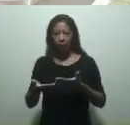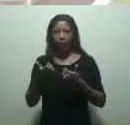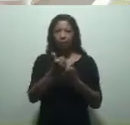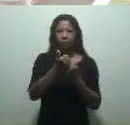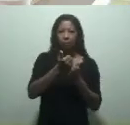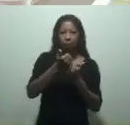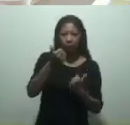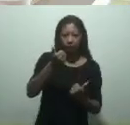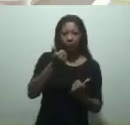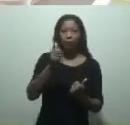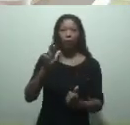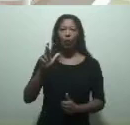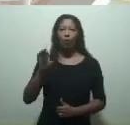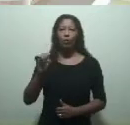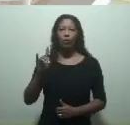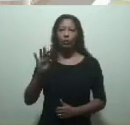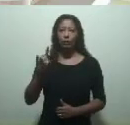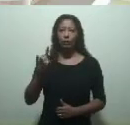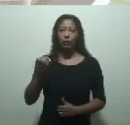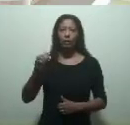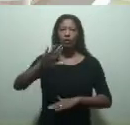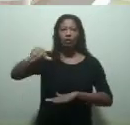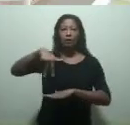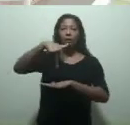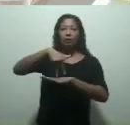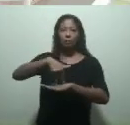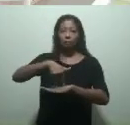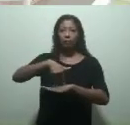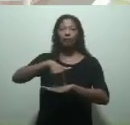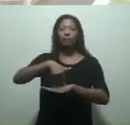Rogério César Santiago para ocupar a tribuna